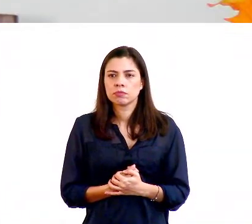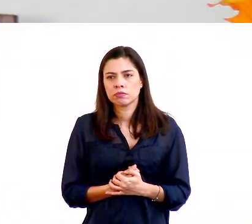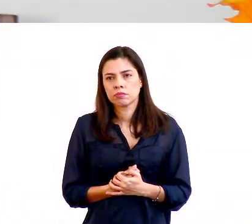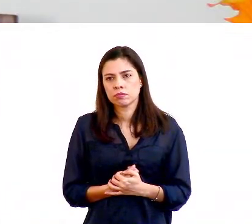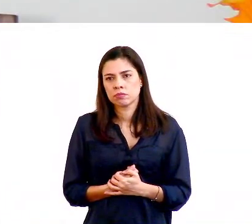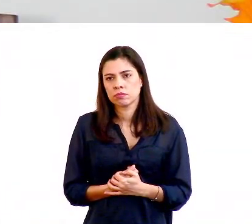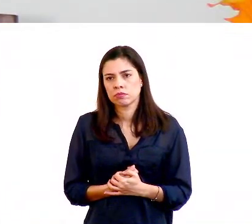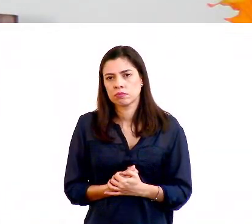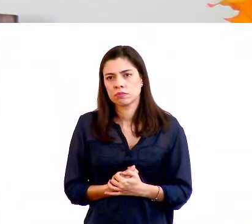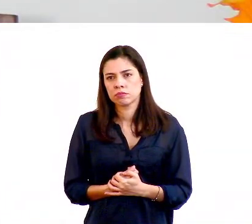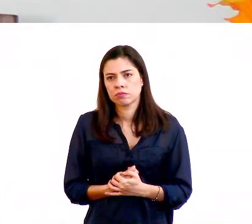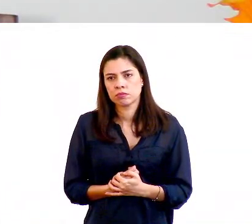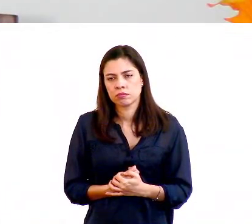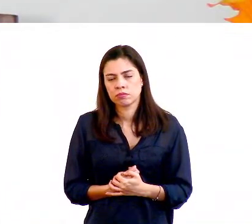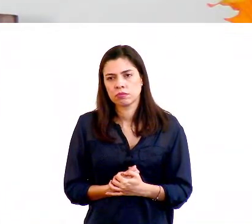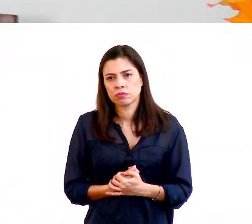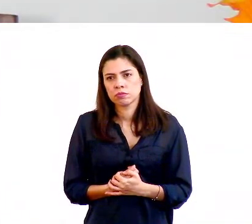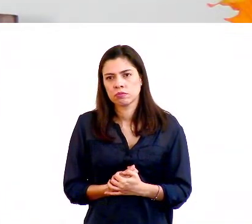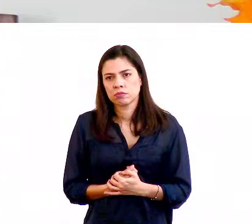Perseverança é necessária.